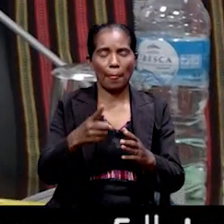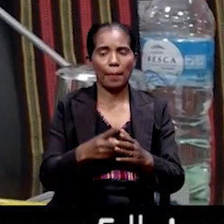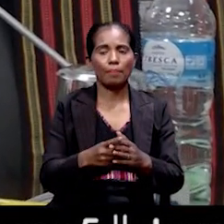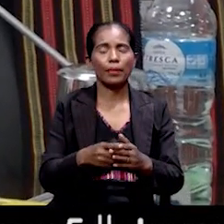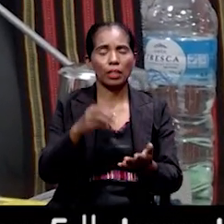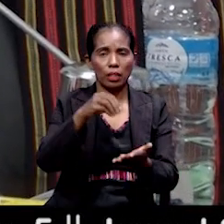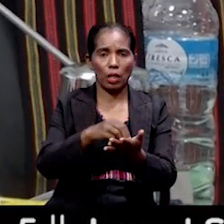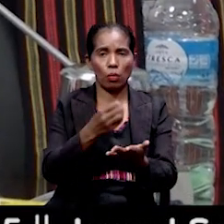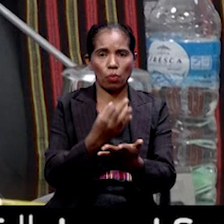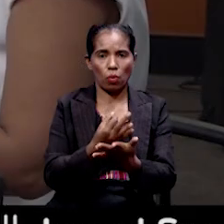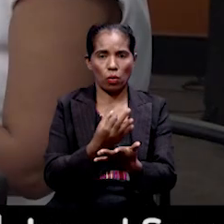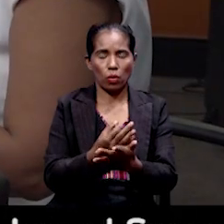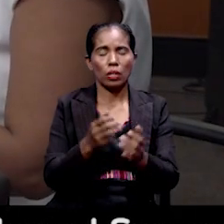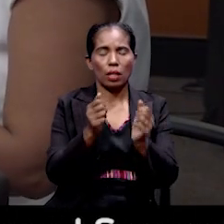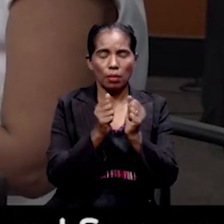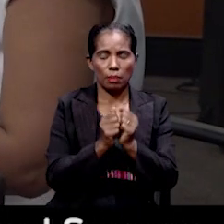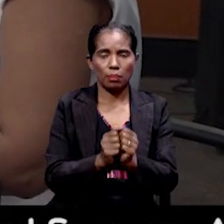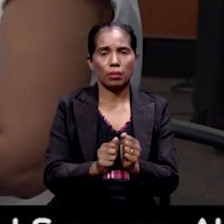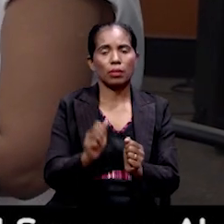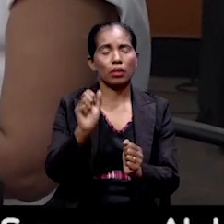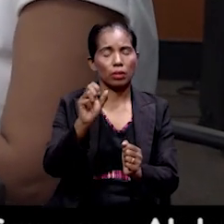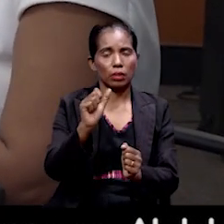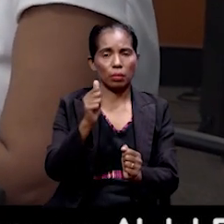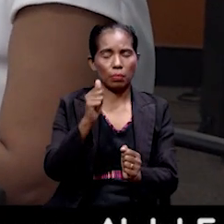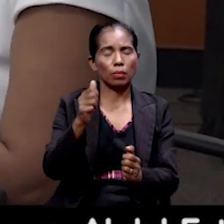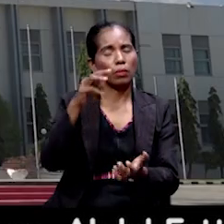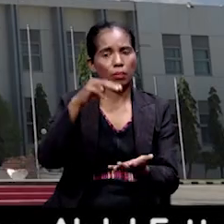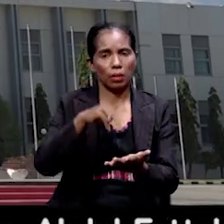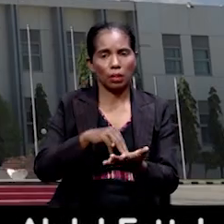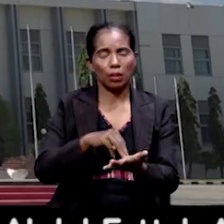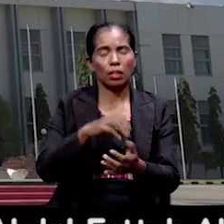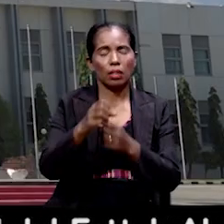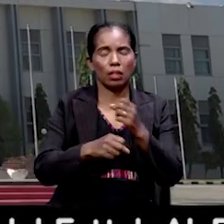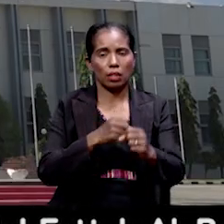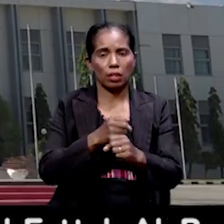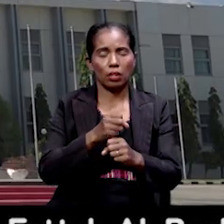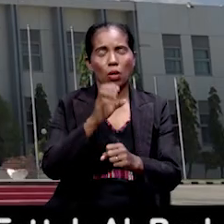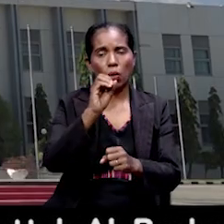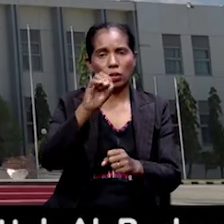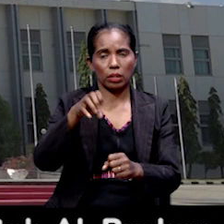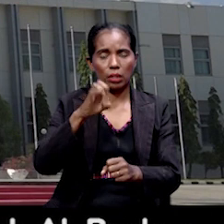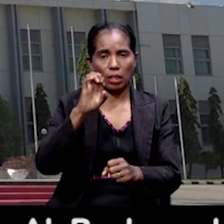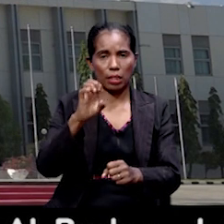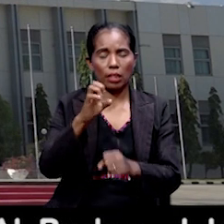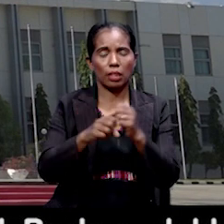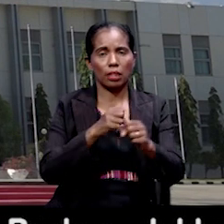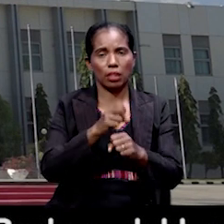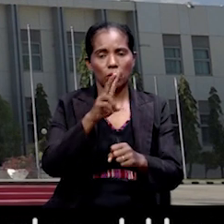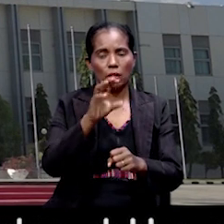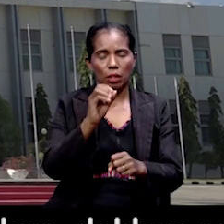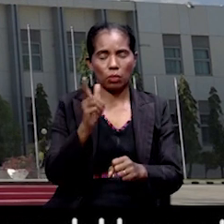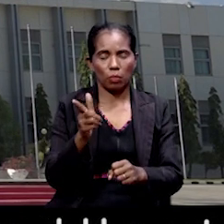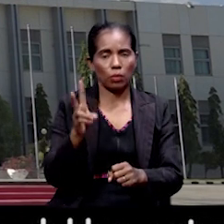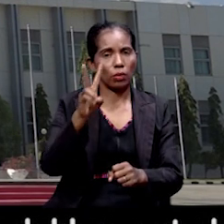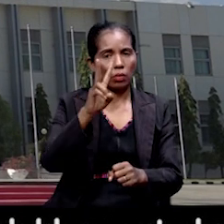propõe Orçamento Tocon Sanulo Resin e Orçamento Geral Estado de Tinangrihungrua, Ronulo Resin Grua, onde financia funcionamento